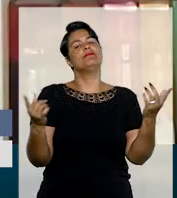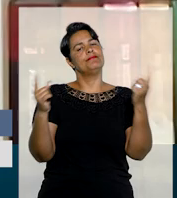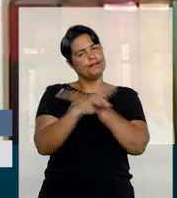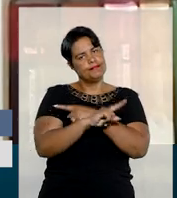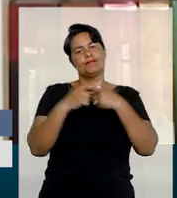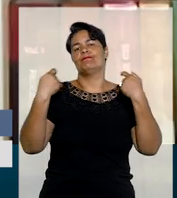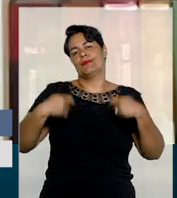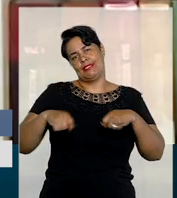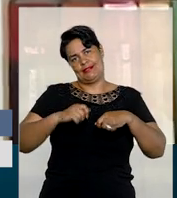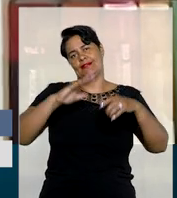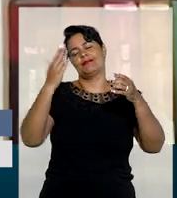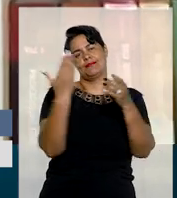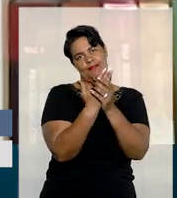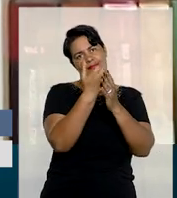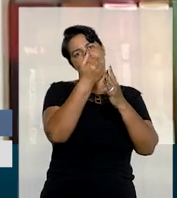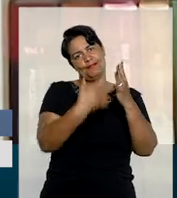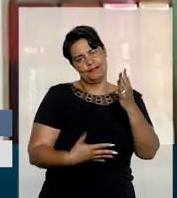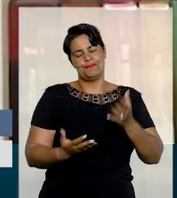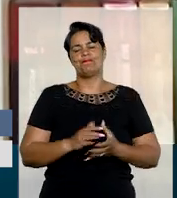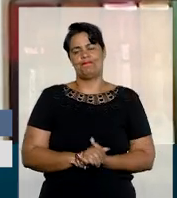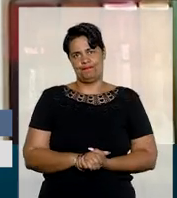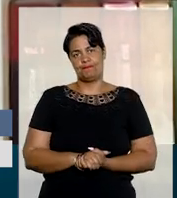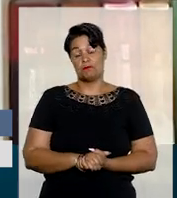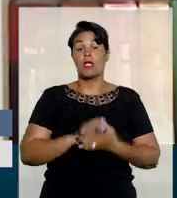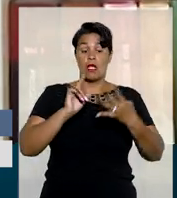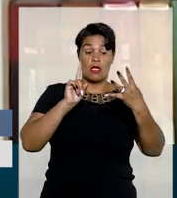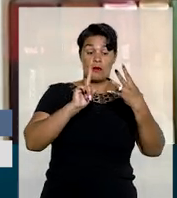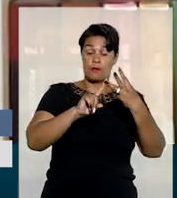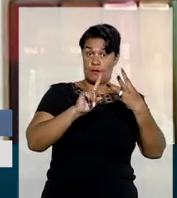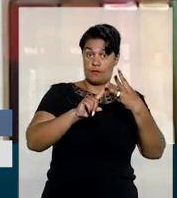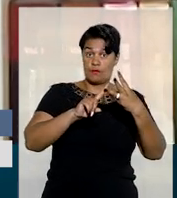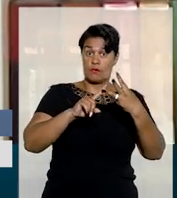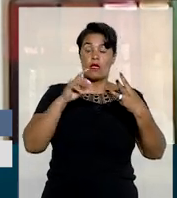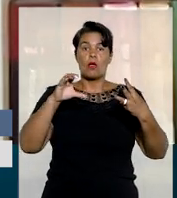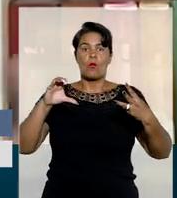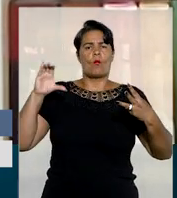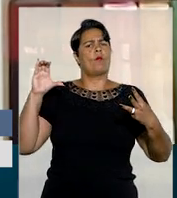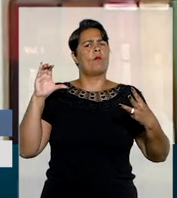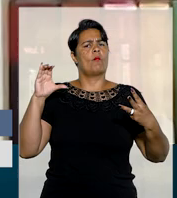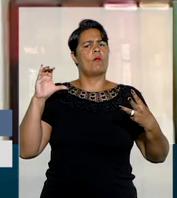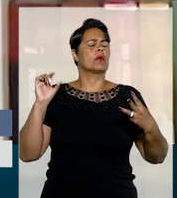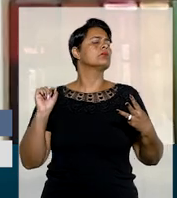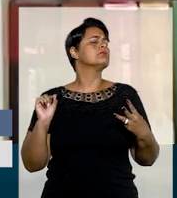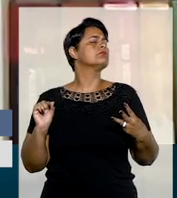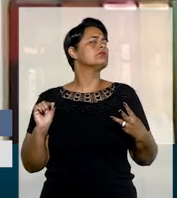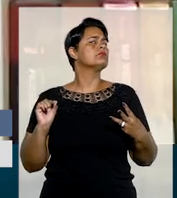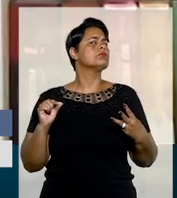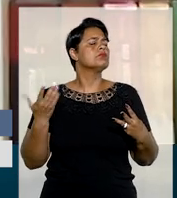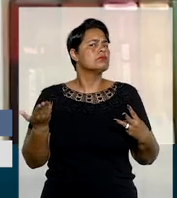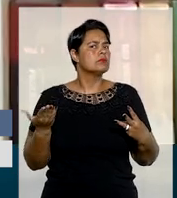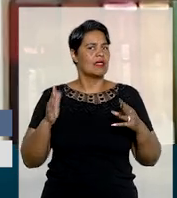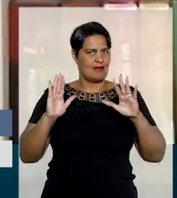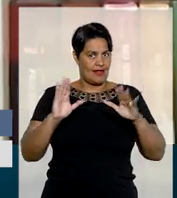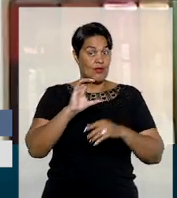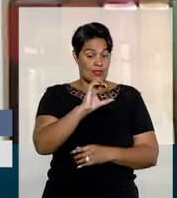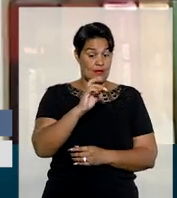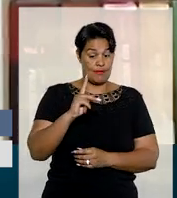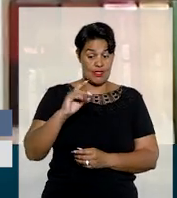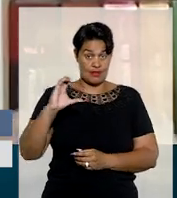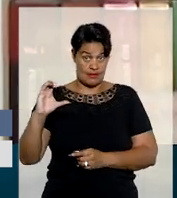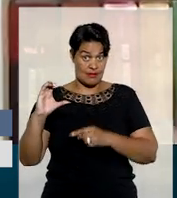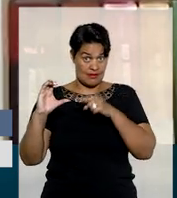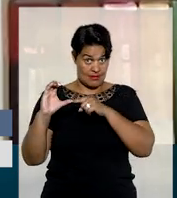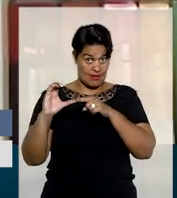cabe embargos de declaração. Além disso, tem a questão da omissão, e a omissão aqui é um ponto importante. Inclusive o CPC ele